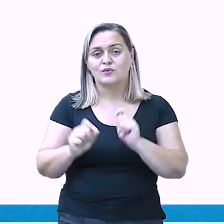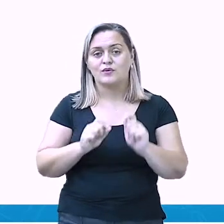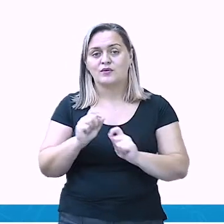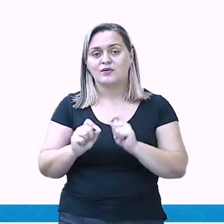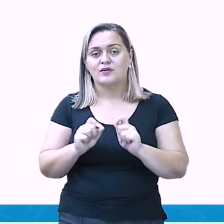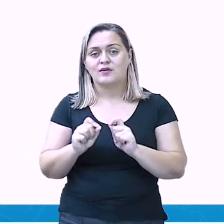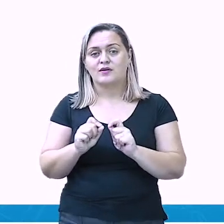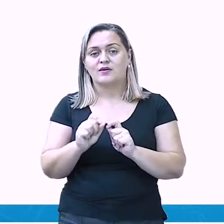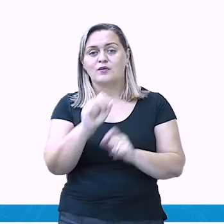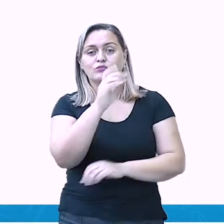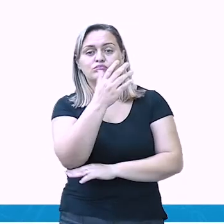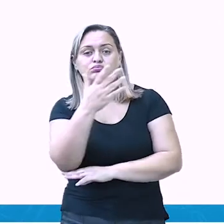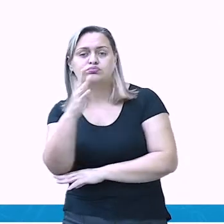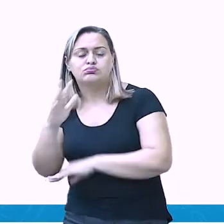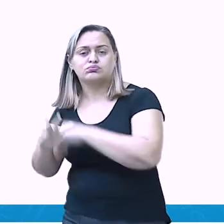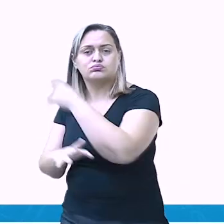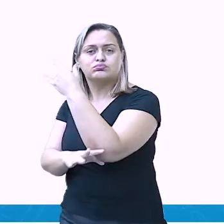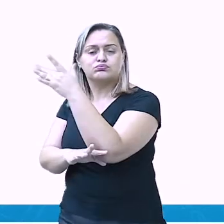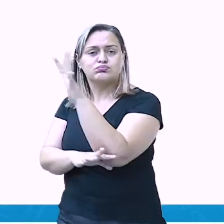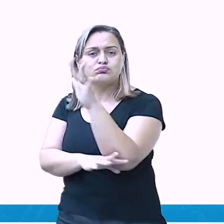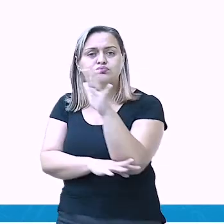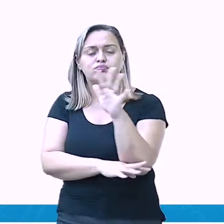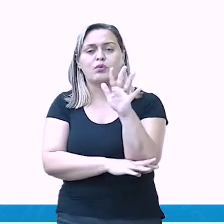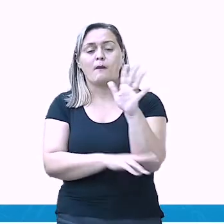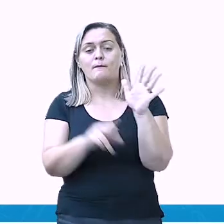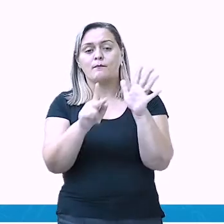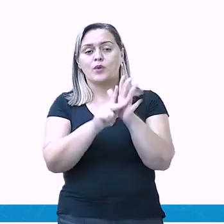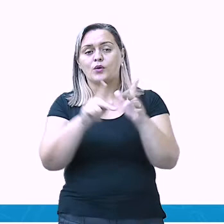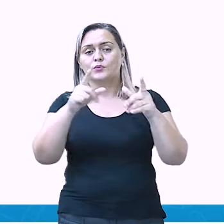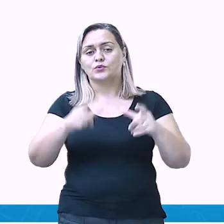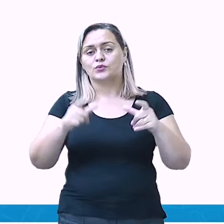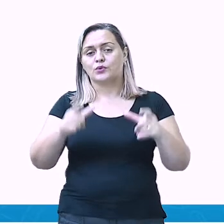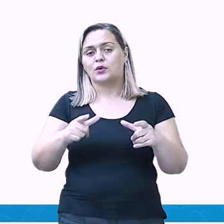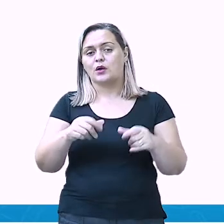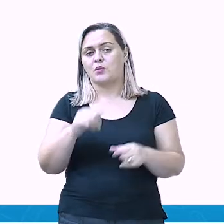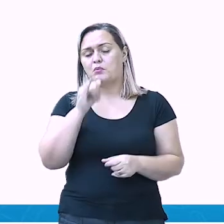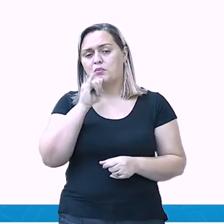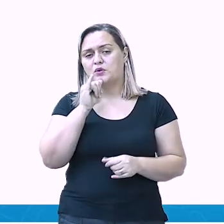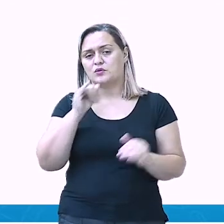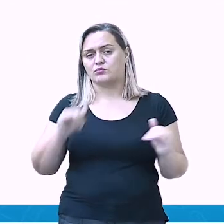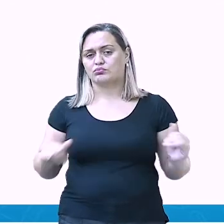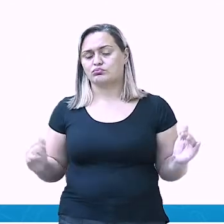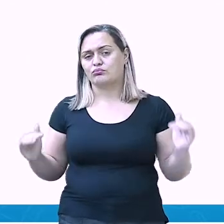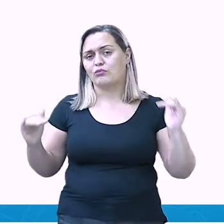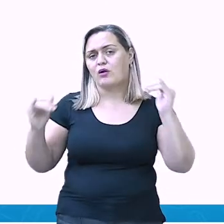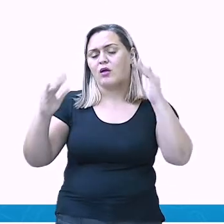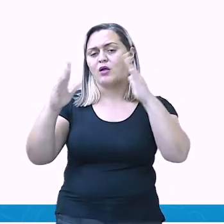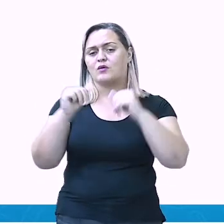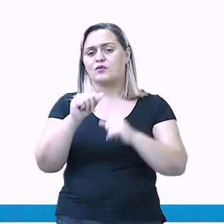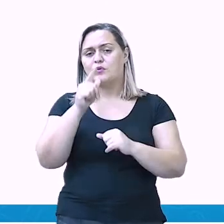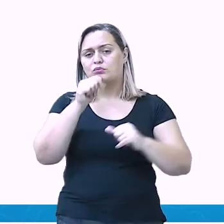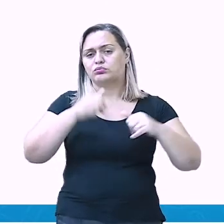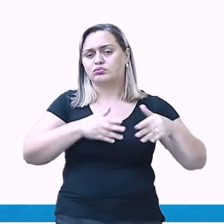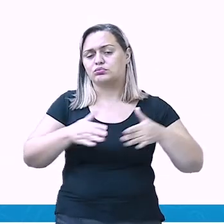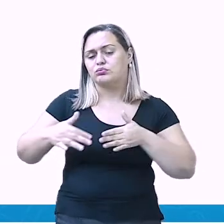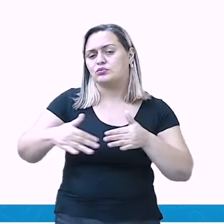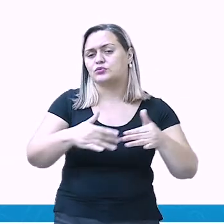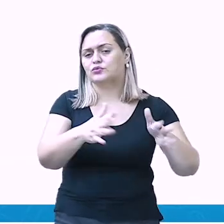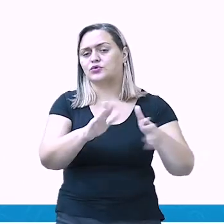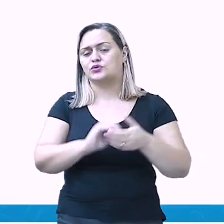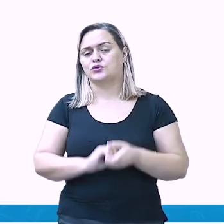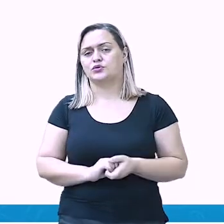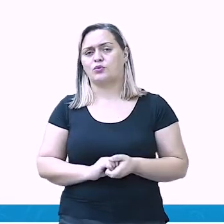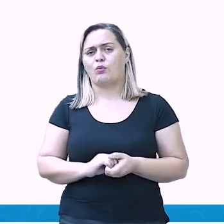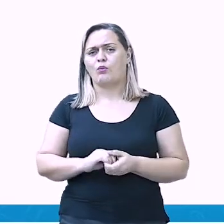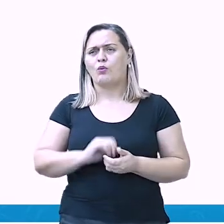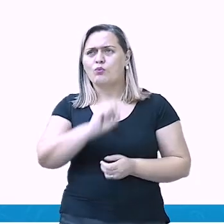a hidrografia, a geologia, o clima e a vegetação. Então, temos aqui